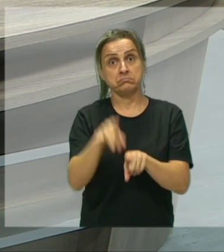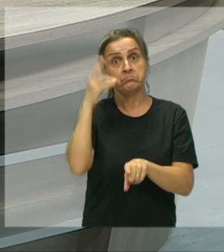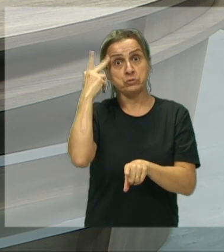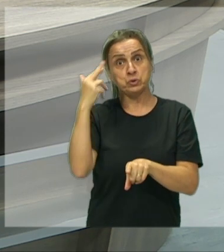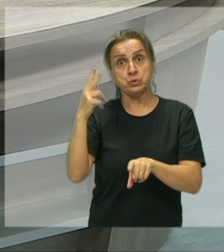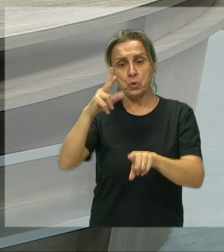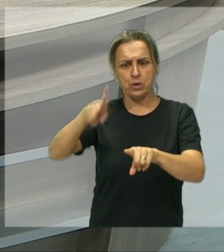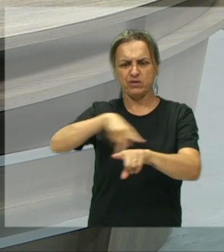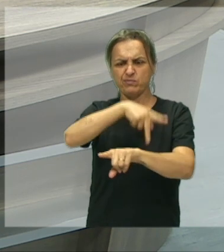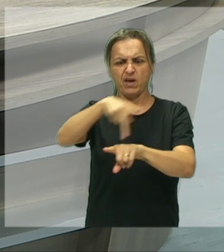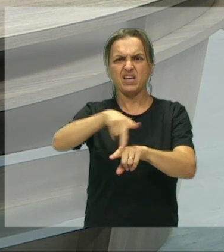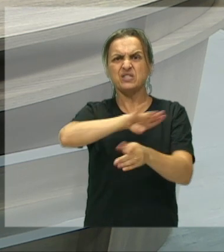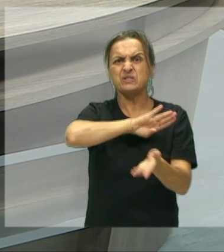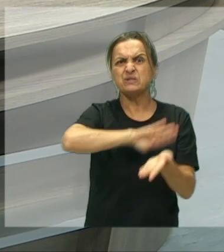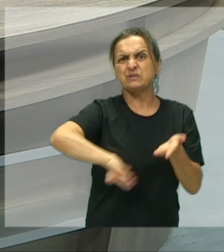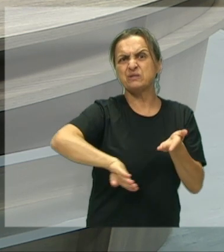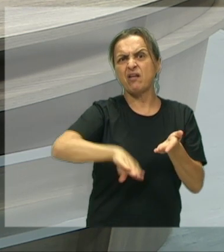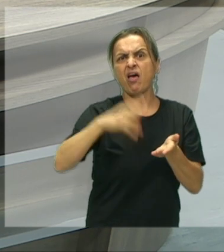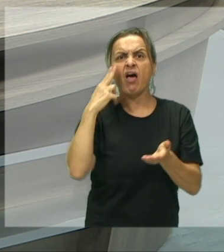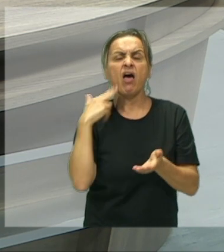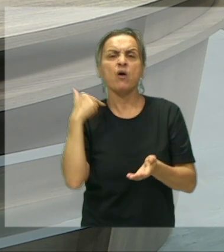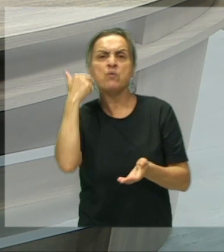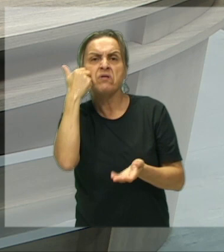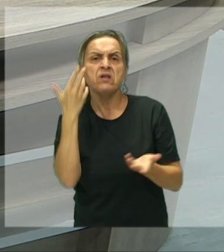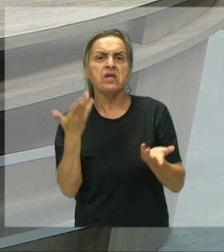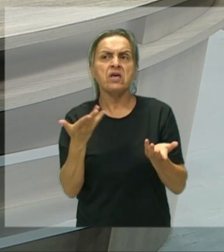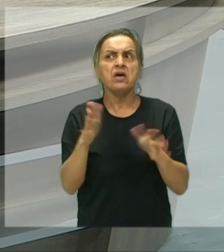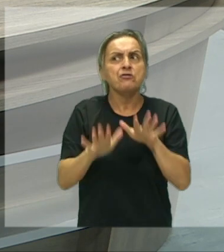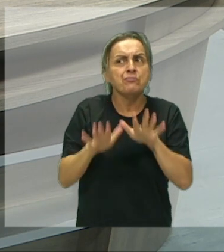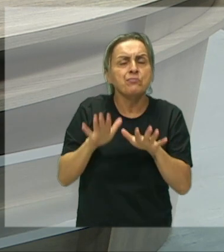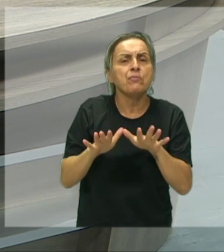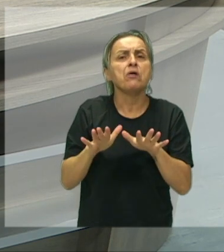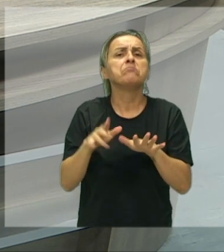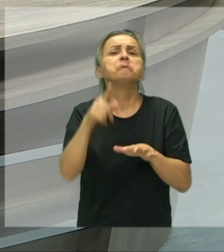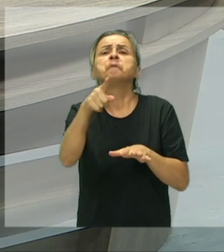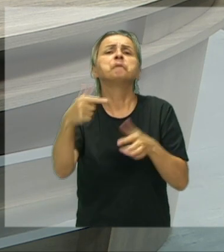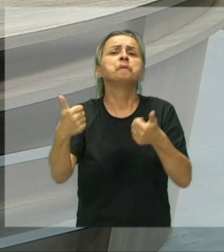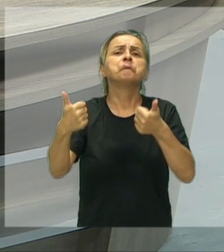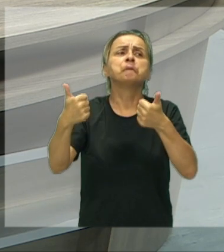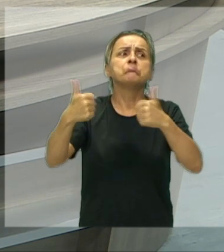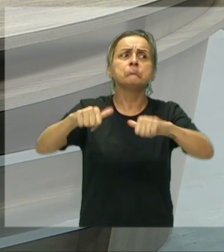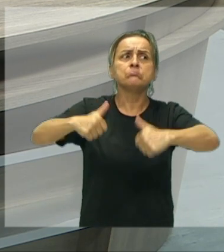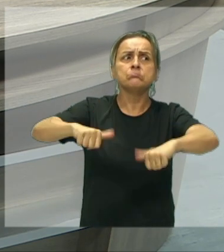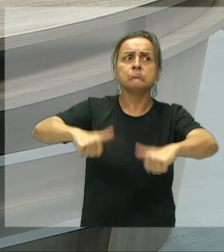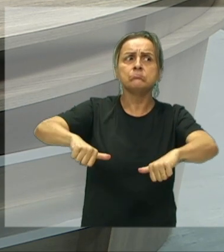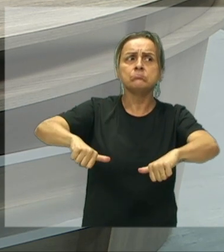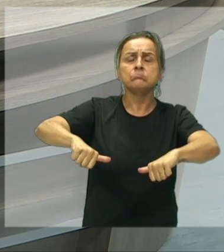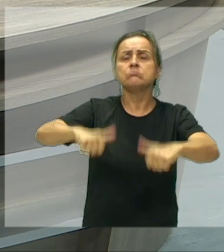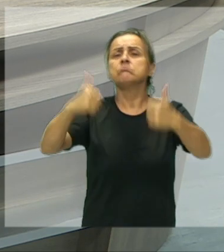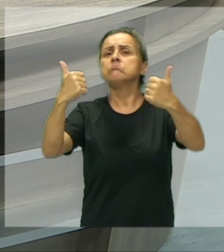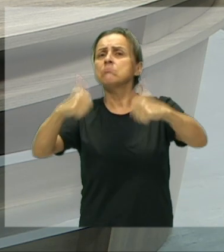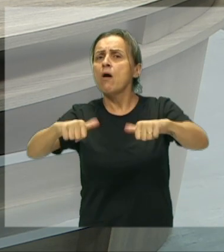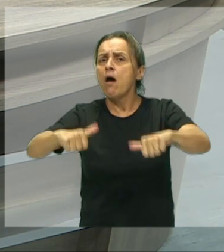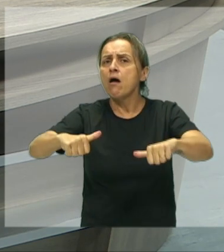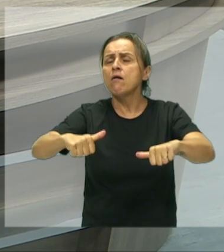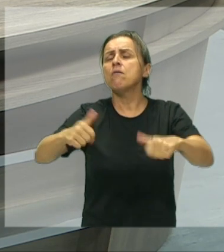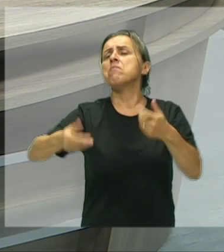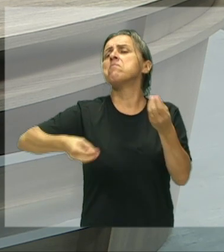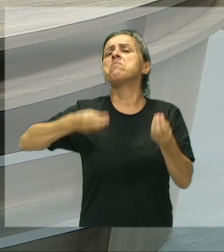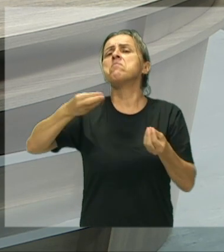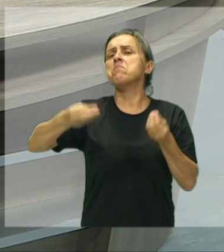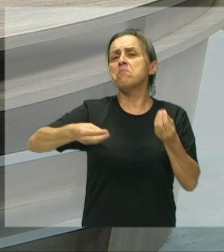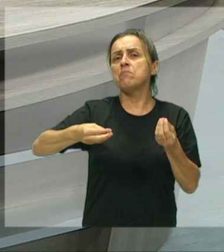né? Como é que o senhor avalia todas essas campanhas? O senhor até